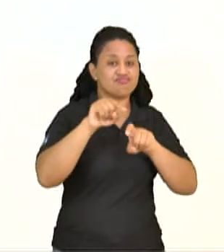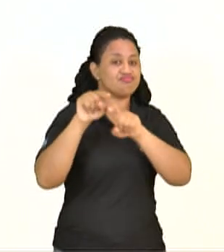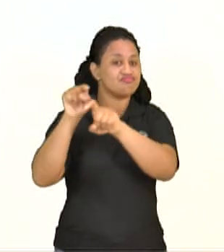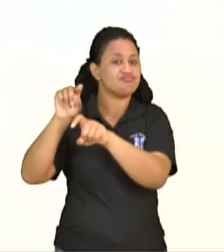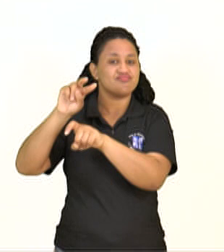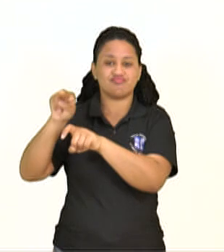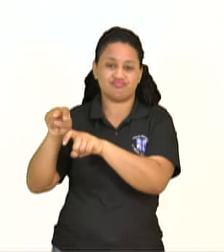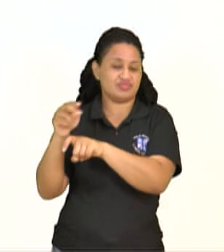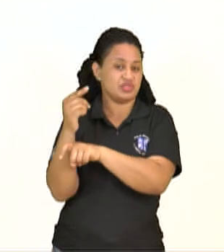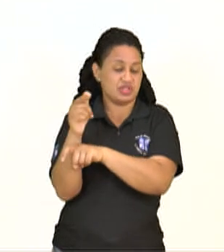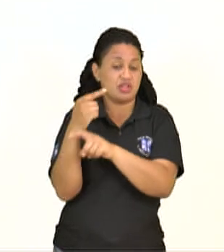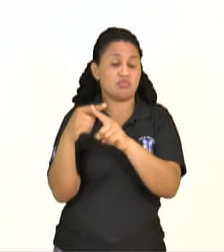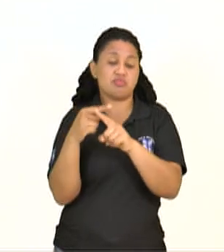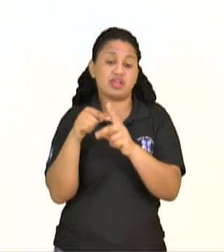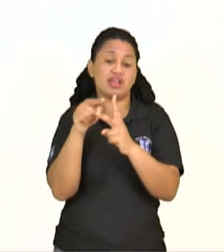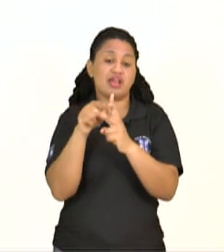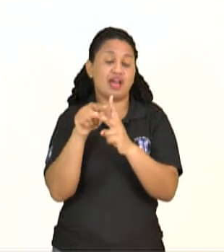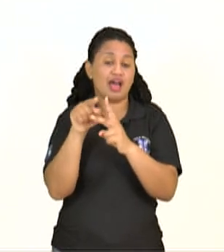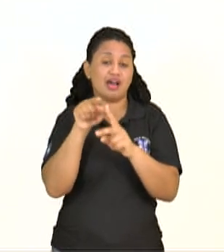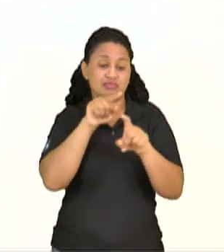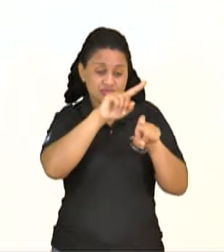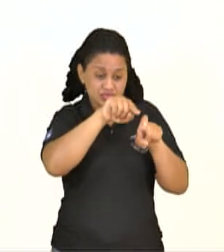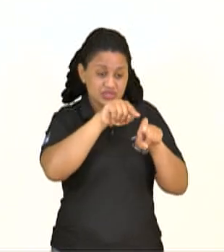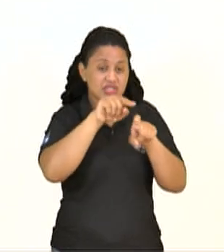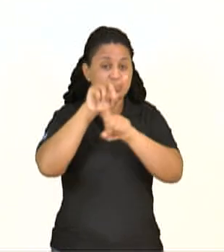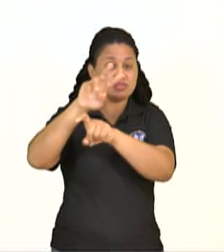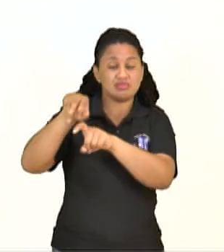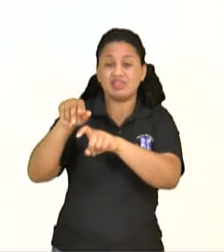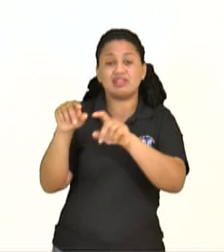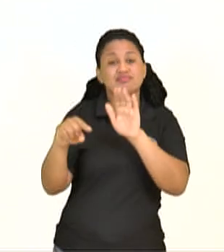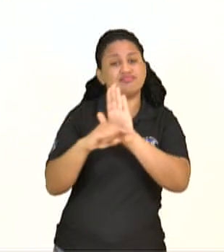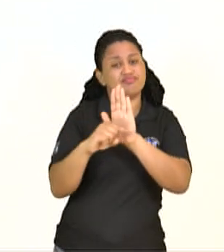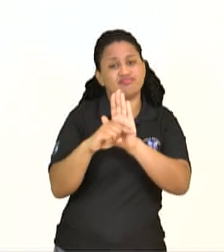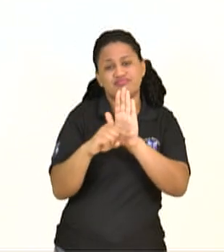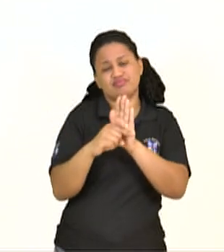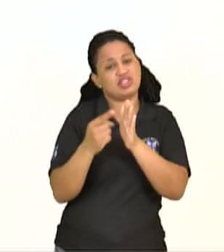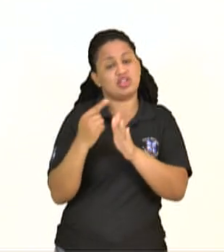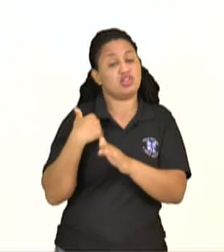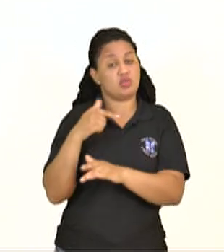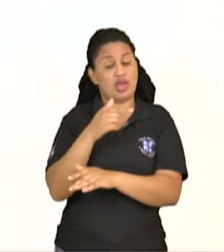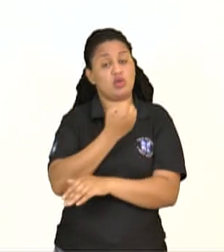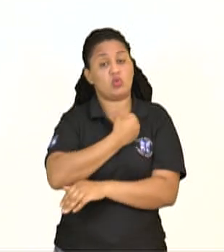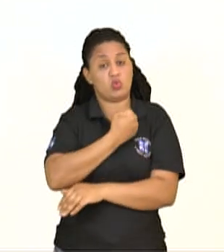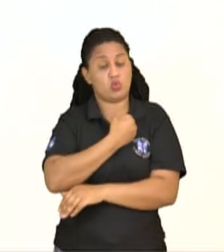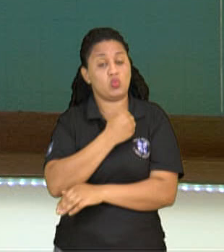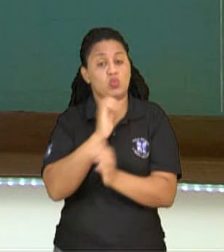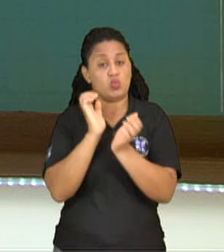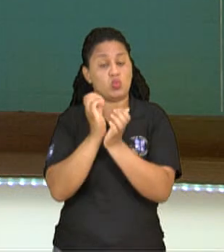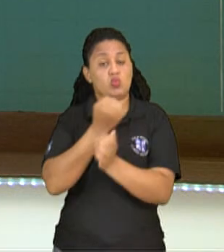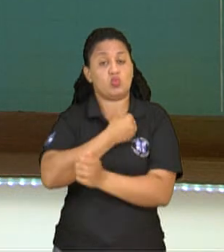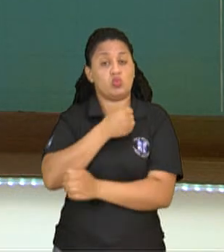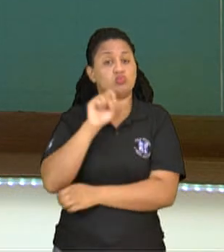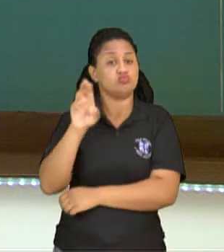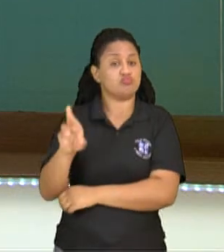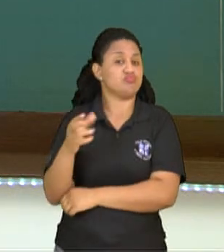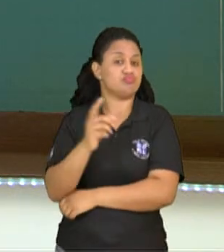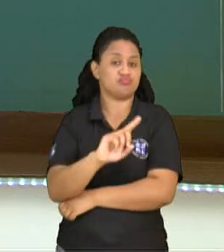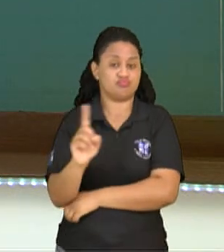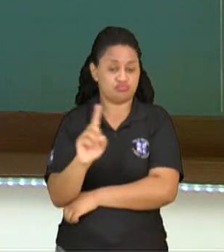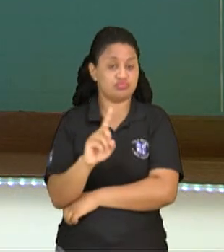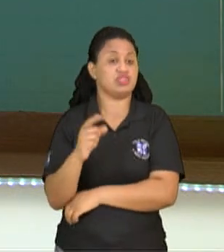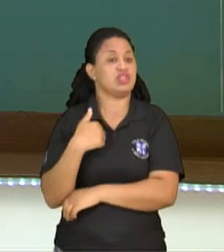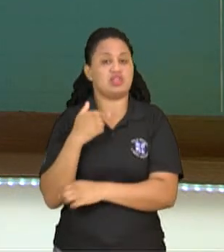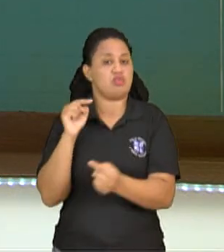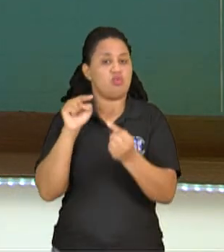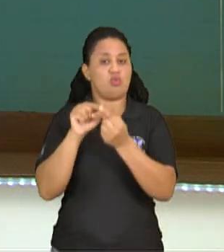vai ser uma raiz negativa. E a raiz negativa lá não faz parte do conjunto dos reais, faz parte do conjunto dos números complexos. E não se